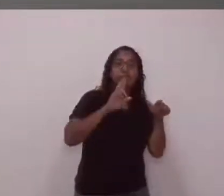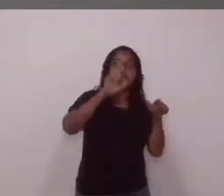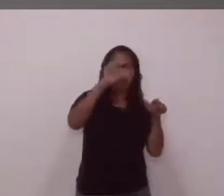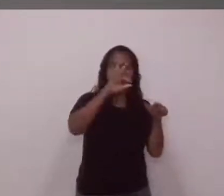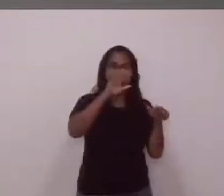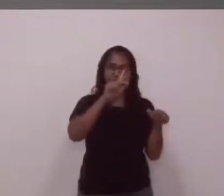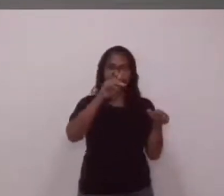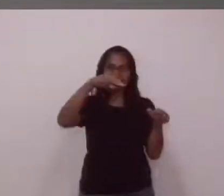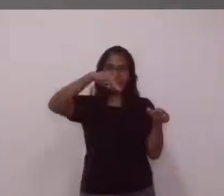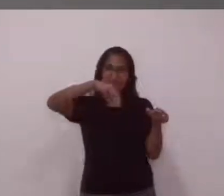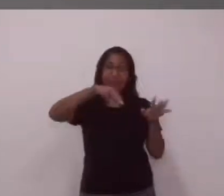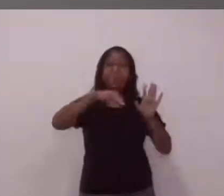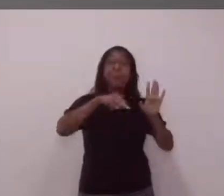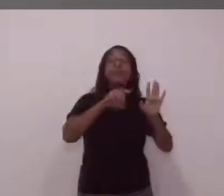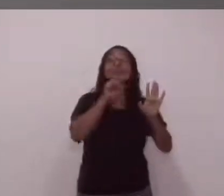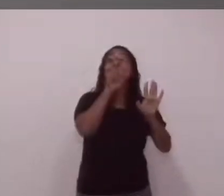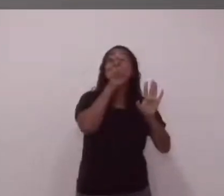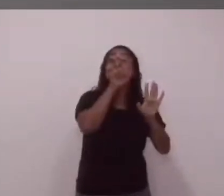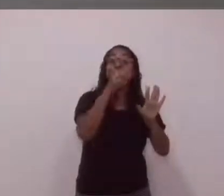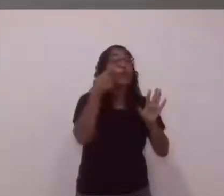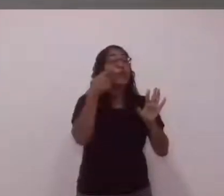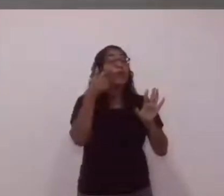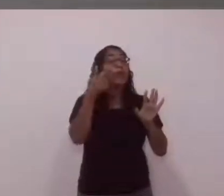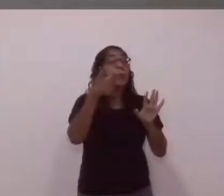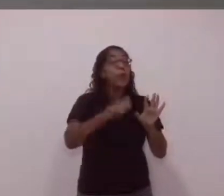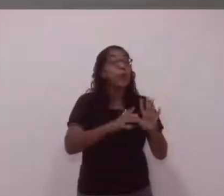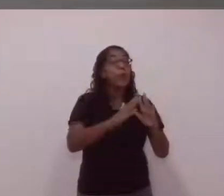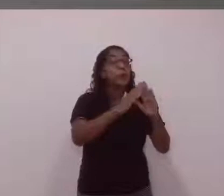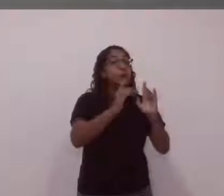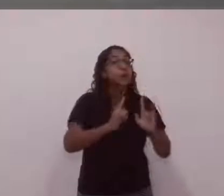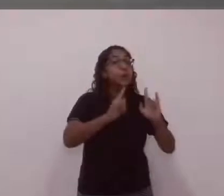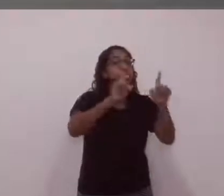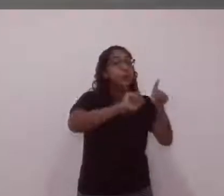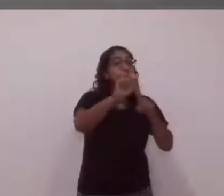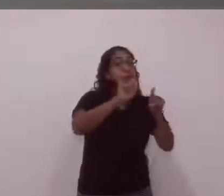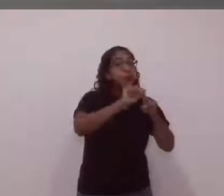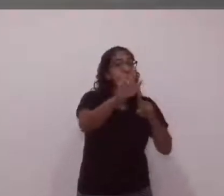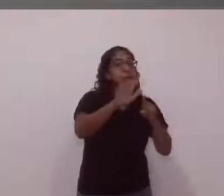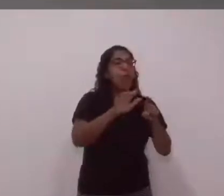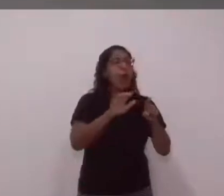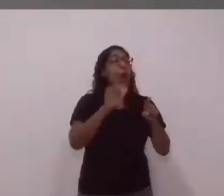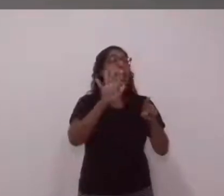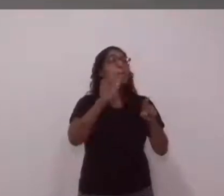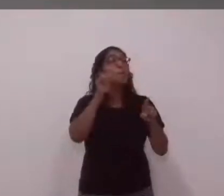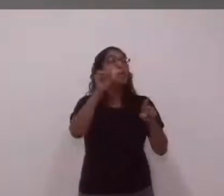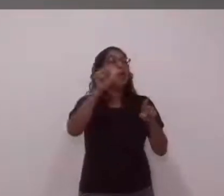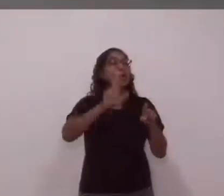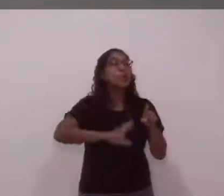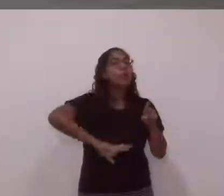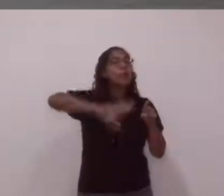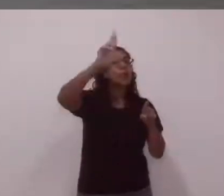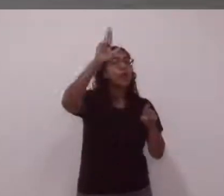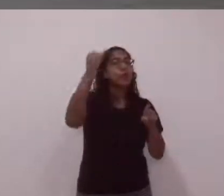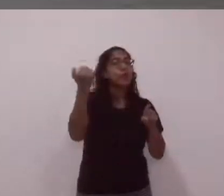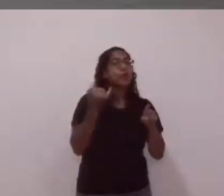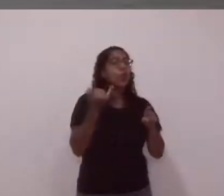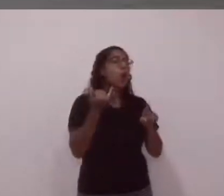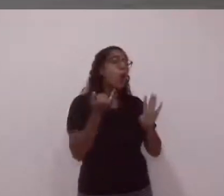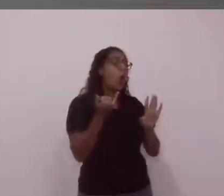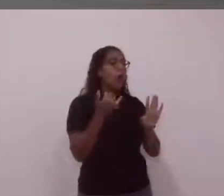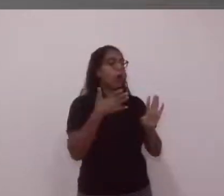um acordo a proprietária disse eu reformo do jeito que vocês querem entrega a chave na mão a partir que eu entregar a chave você passa a pagar o aluguel